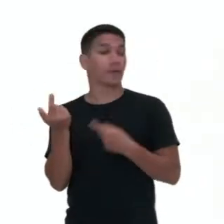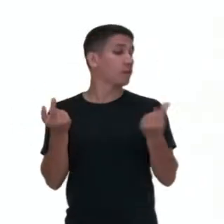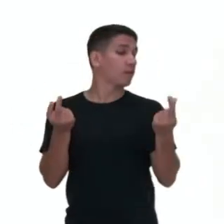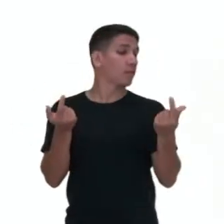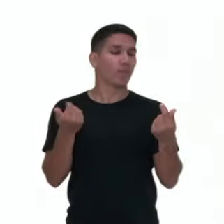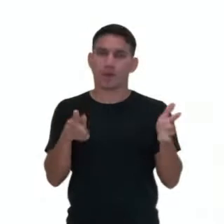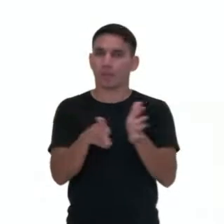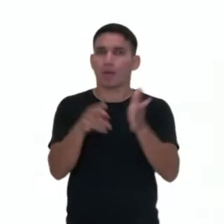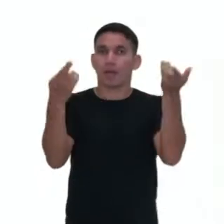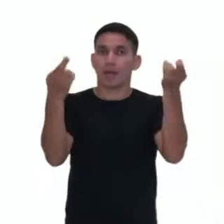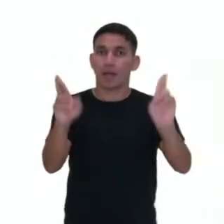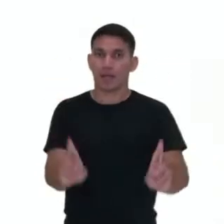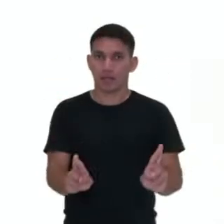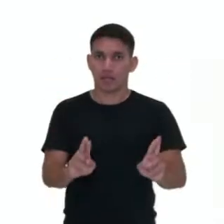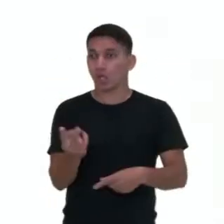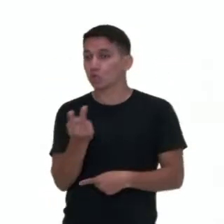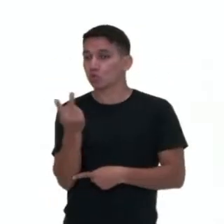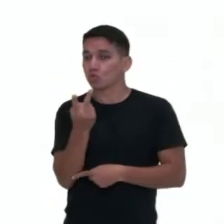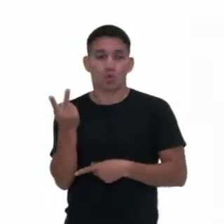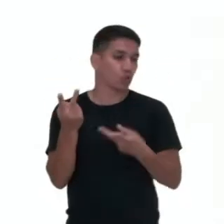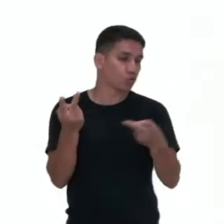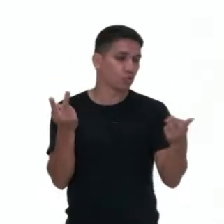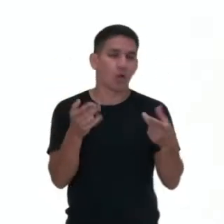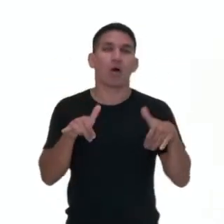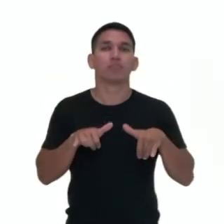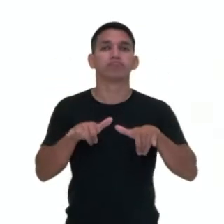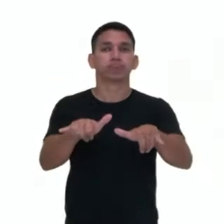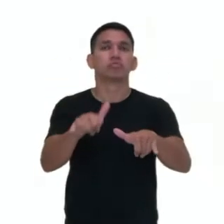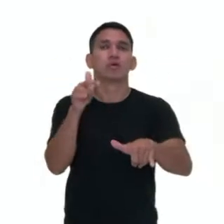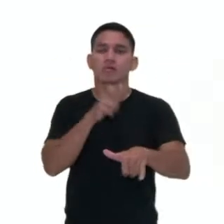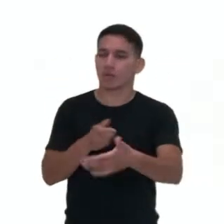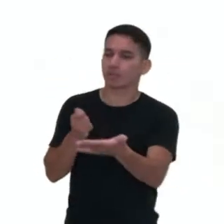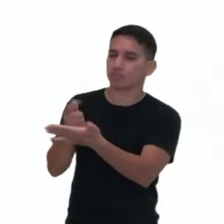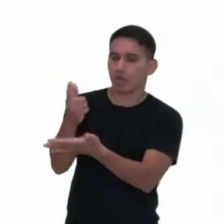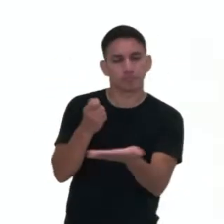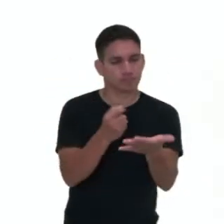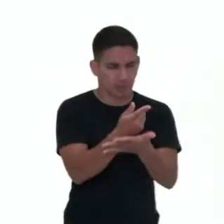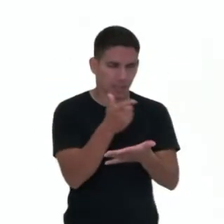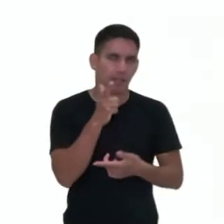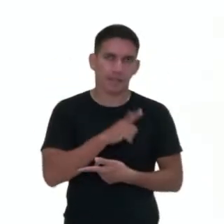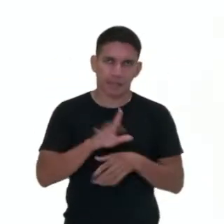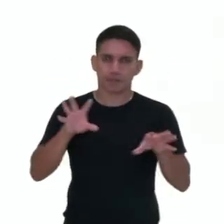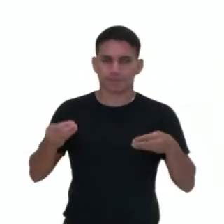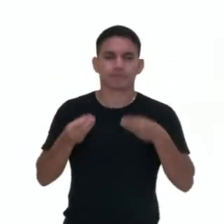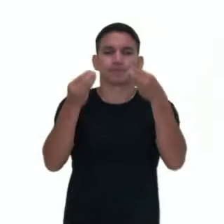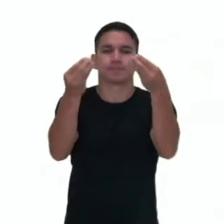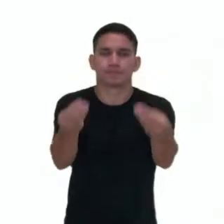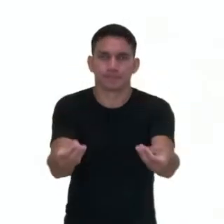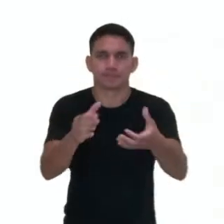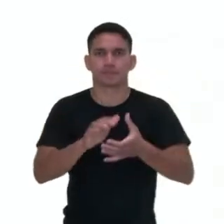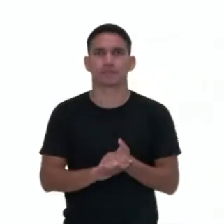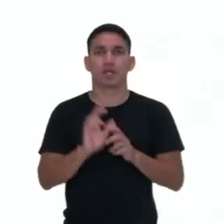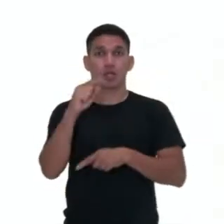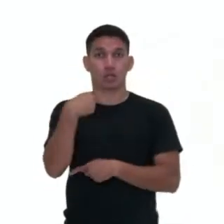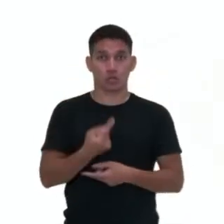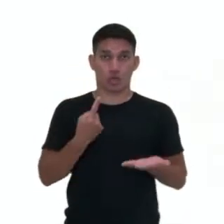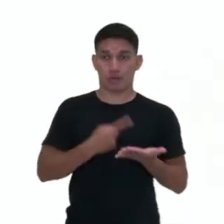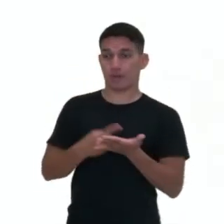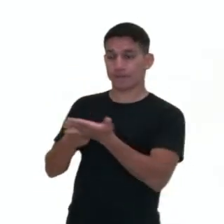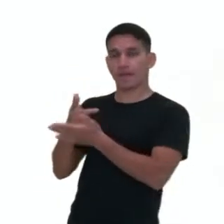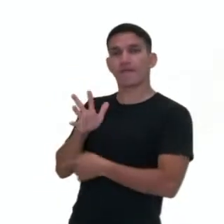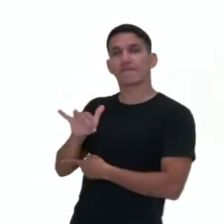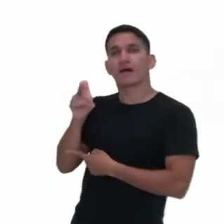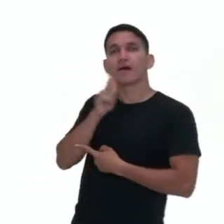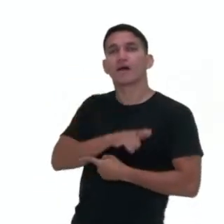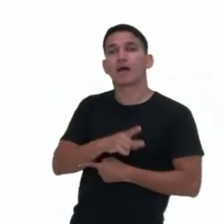em reais em 2 supermercados e realizar as compras. Vamos determinar o valor